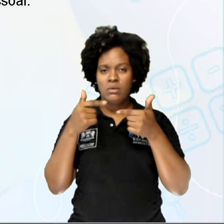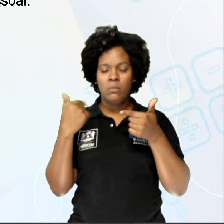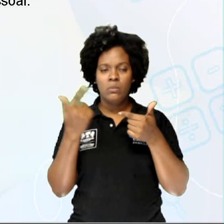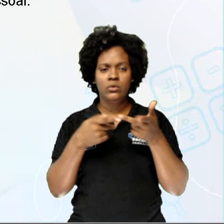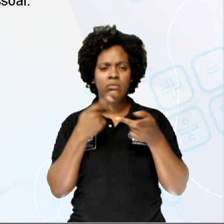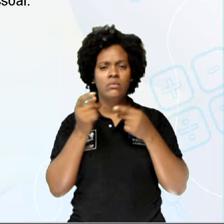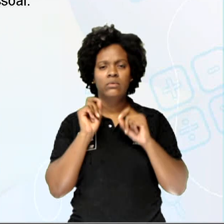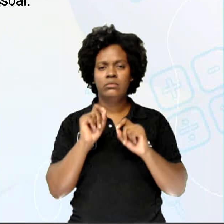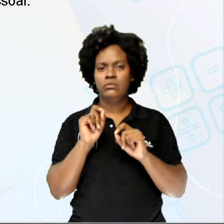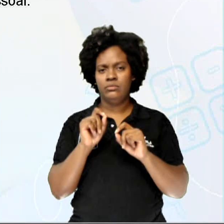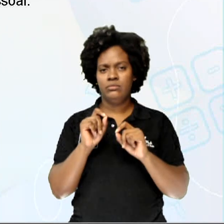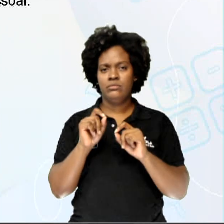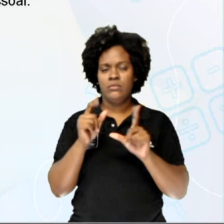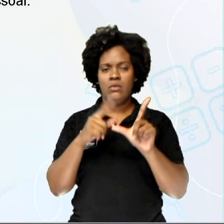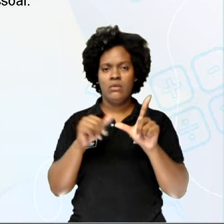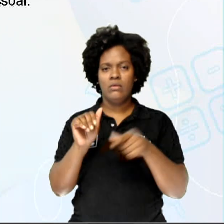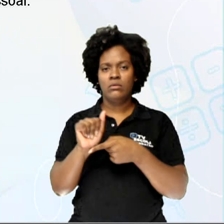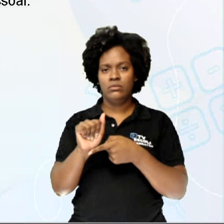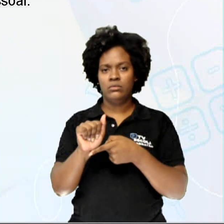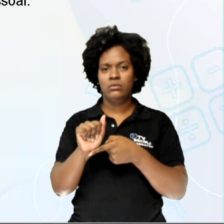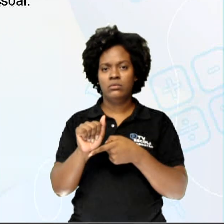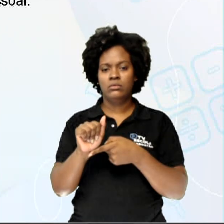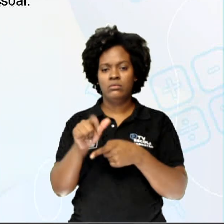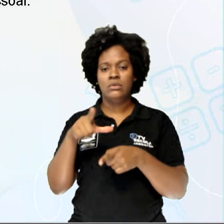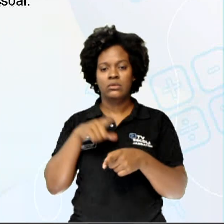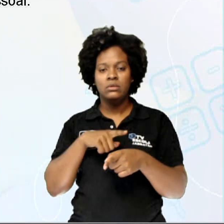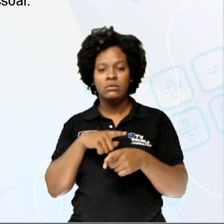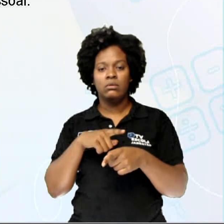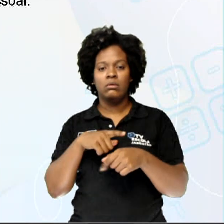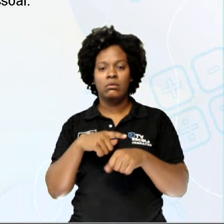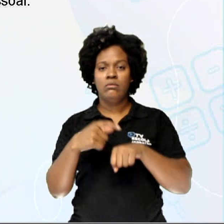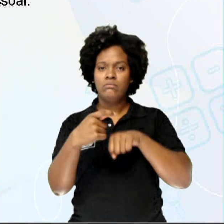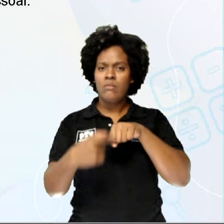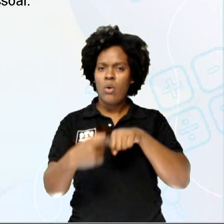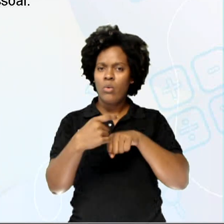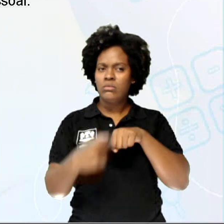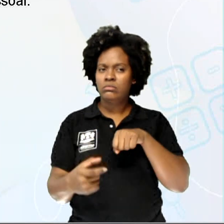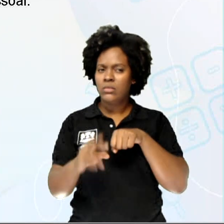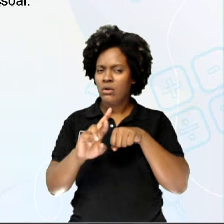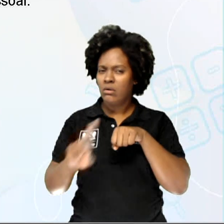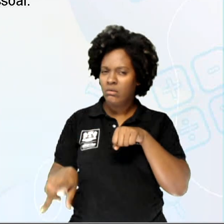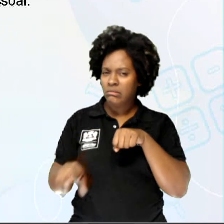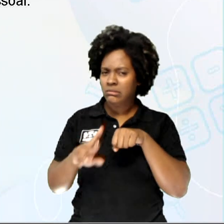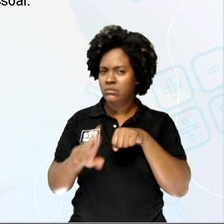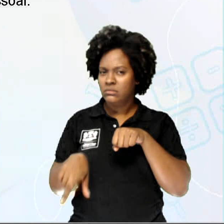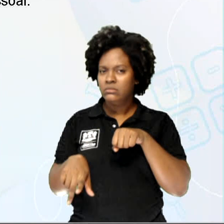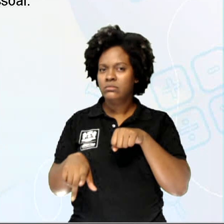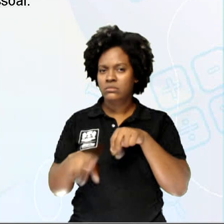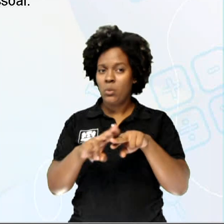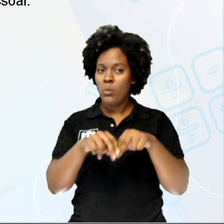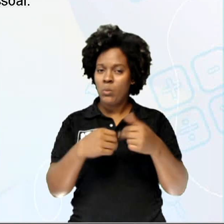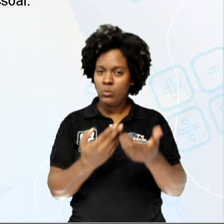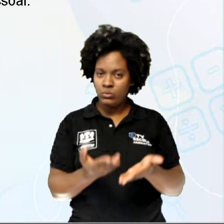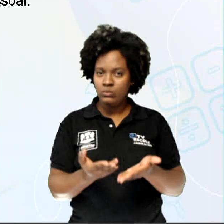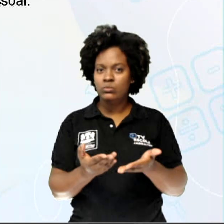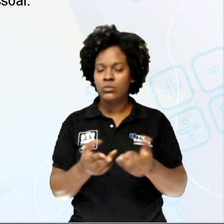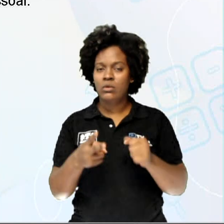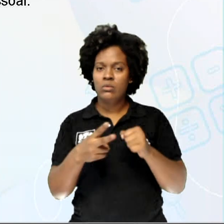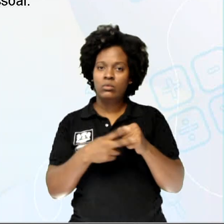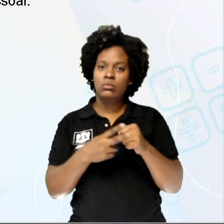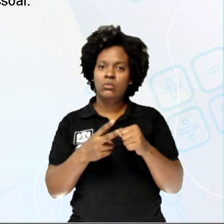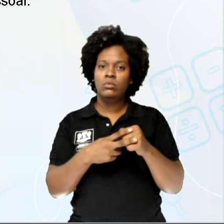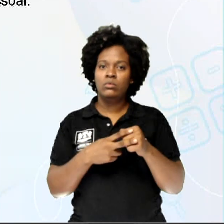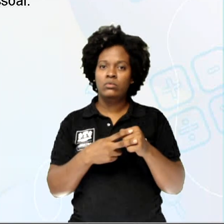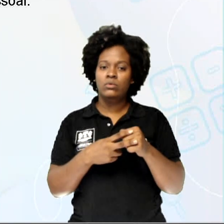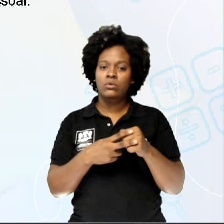que, letra A, possui sujeito indeterminado, por isso, o verbo